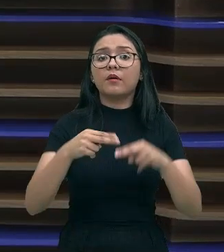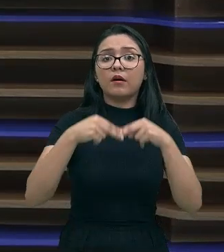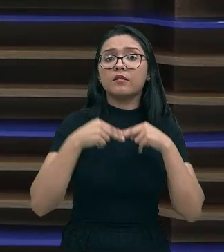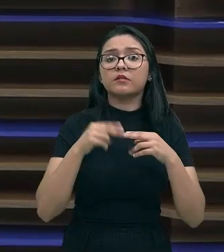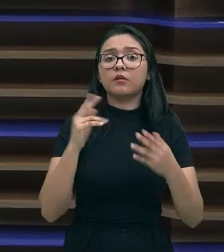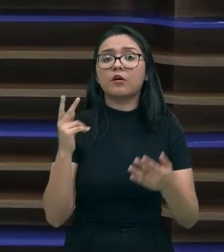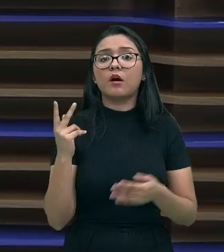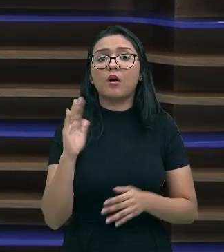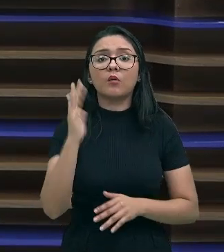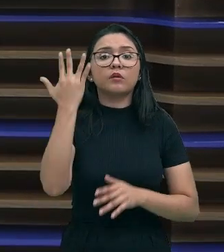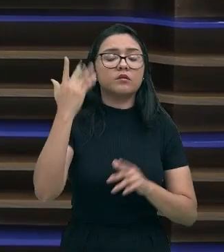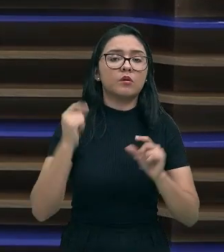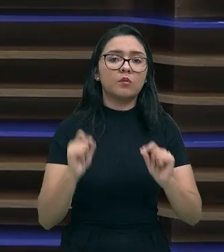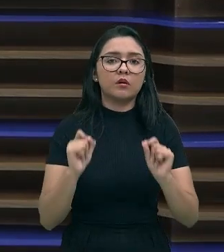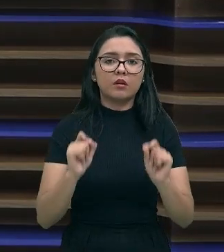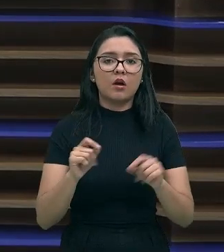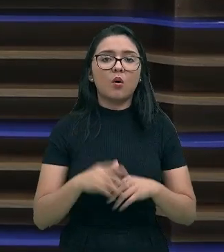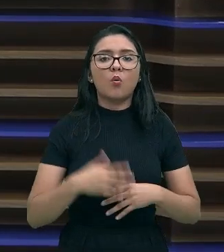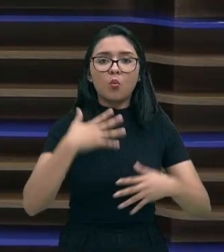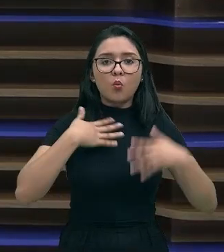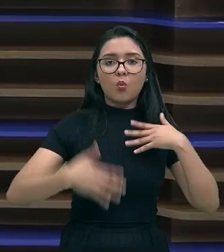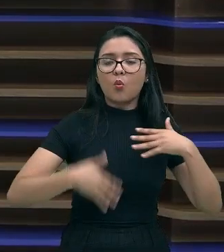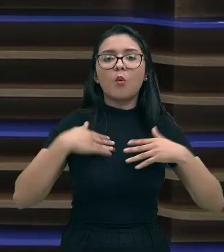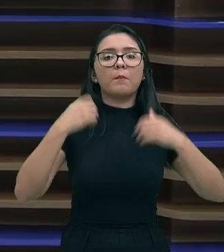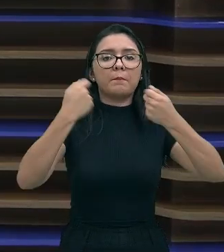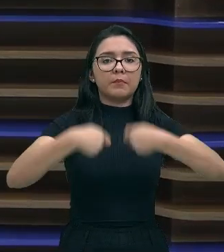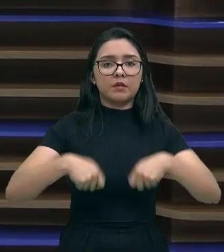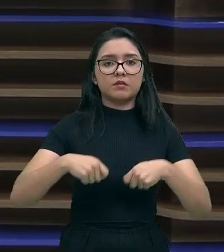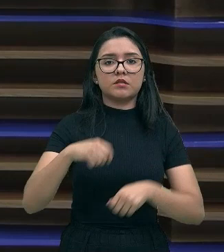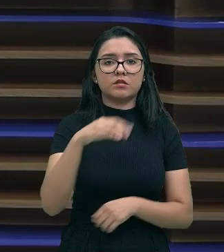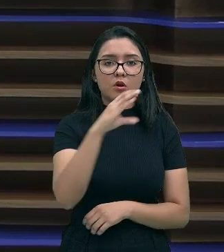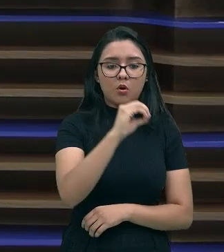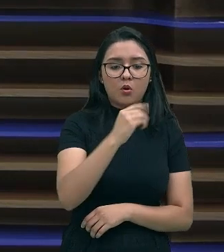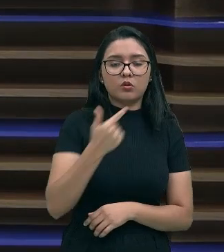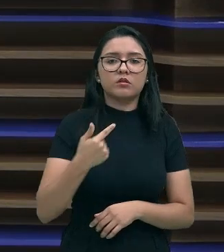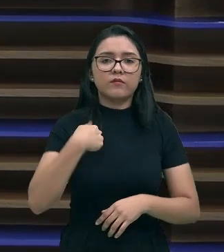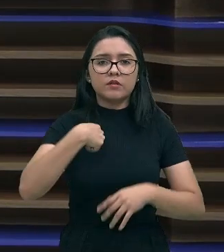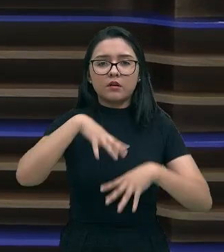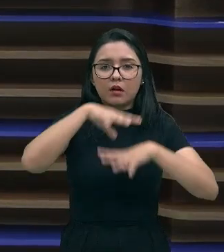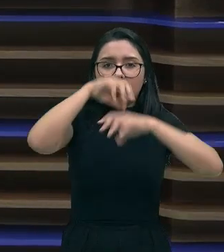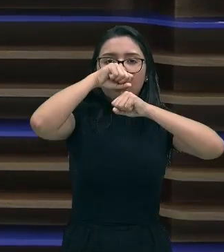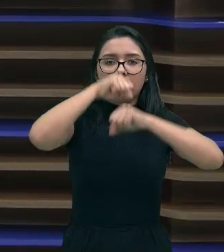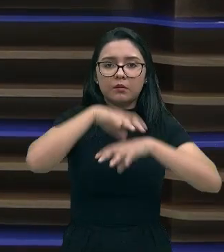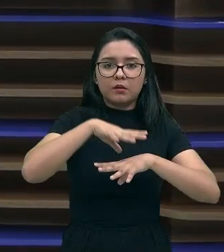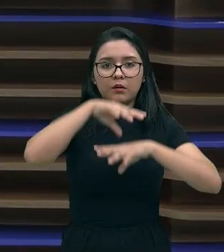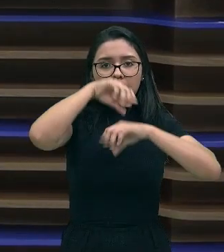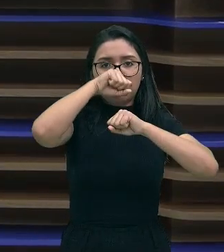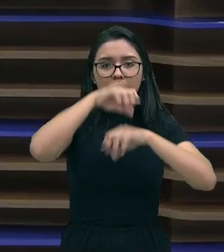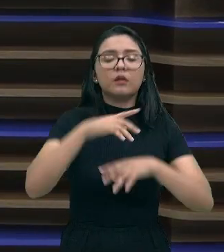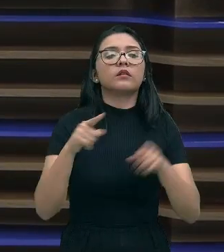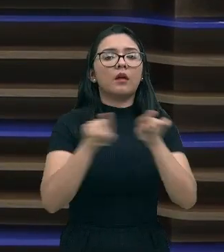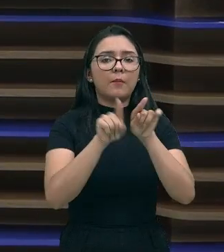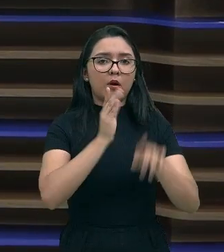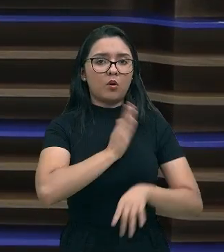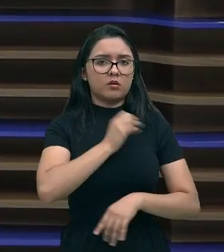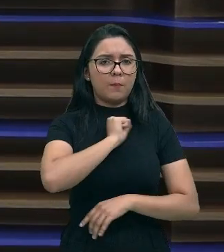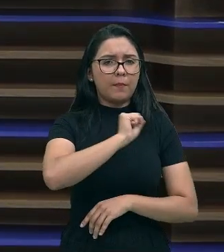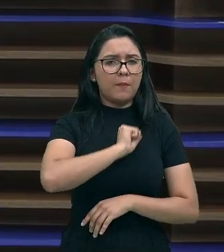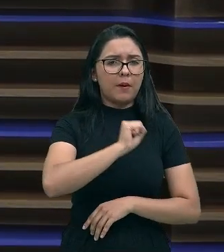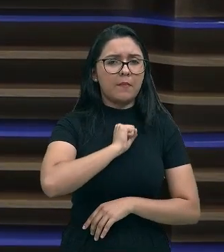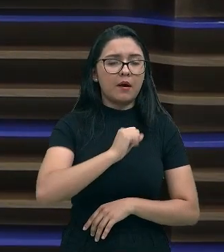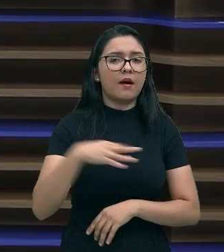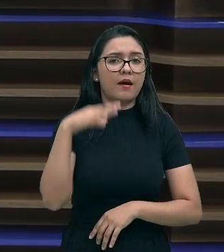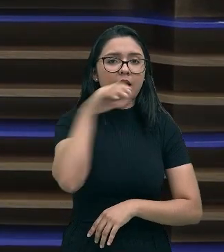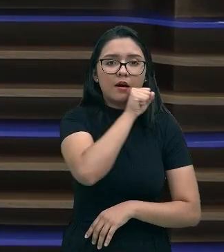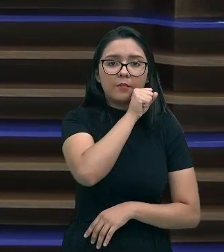ali e seu corpo está precisando de mais oxigênio. Então, você fica ali com a respiração mais ofegante e o coração batendo mais rápido. Então, isso já mostra